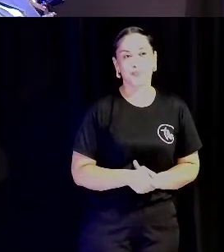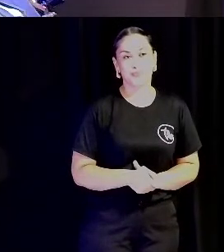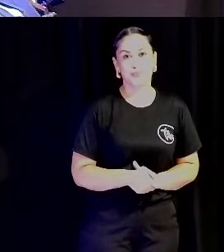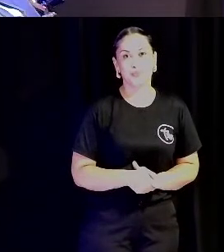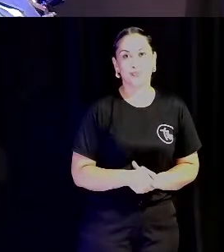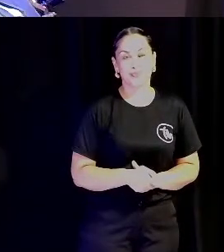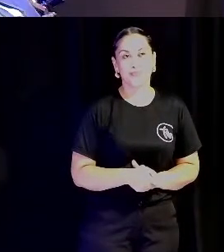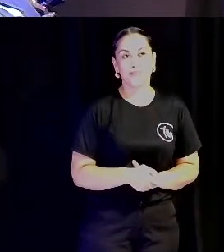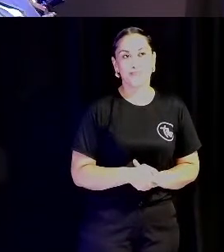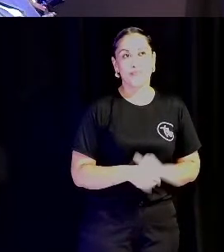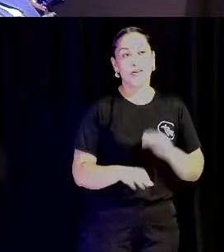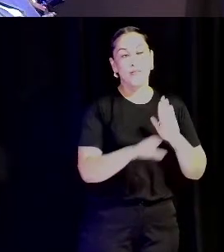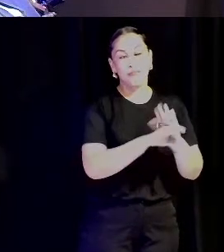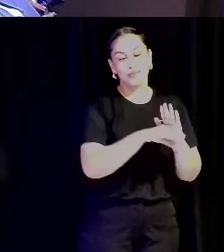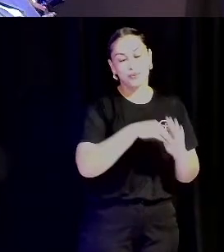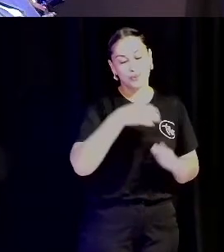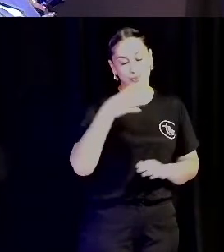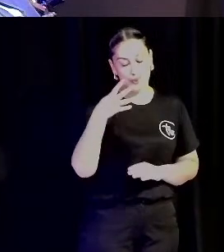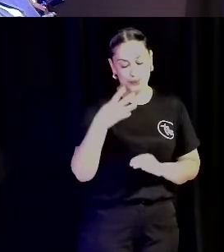No capítulo